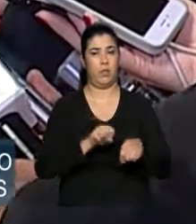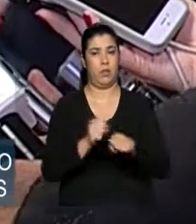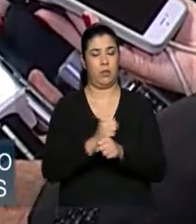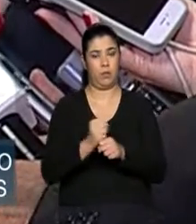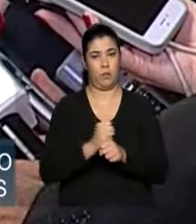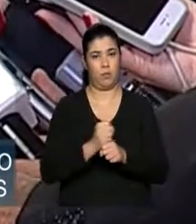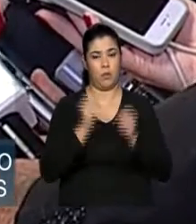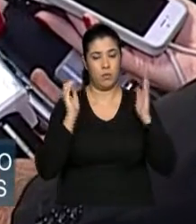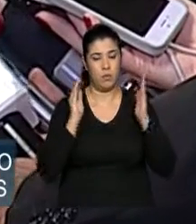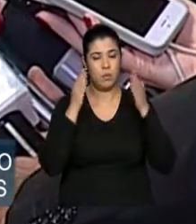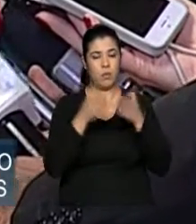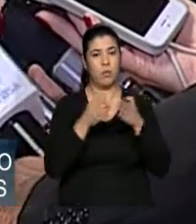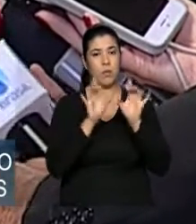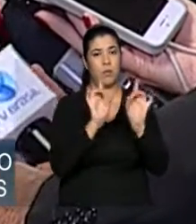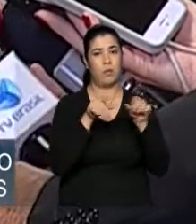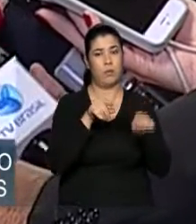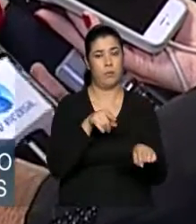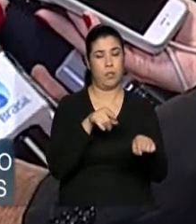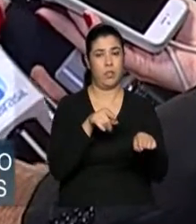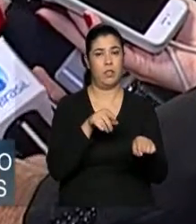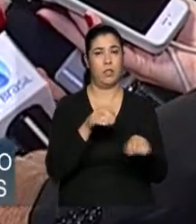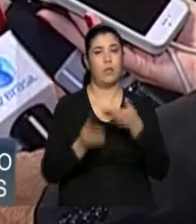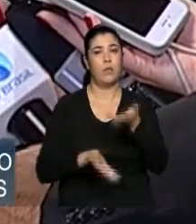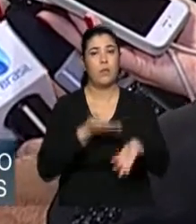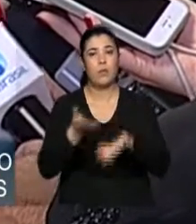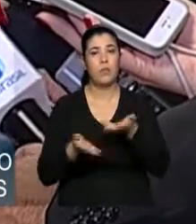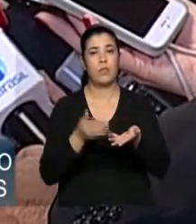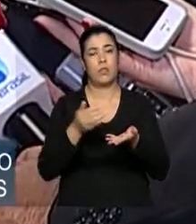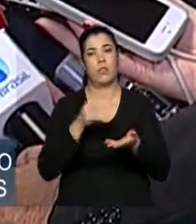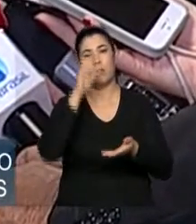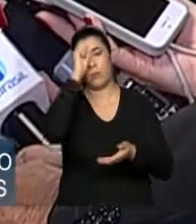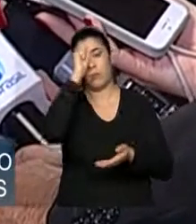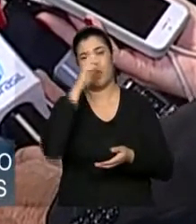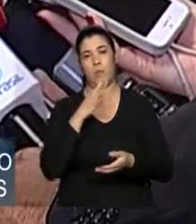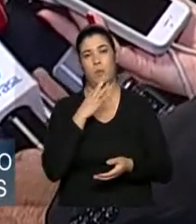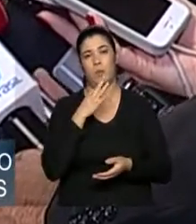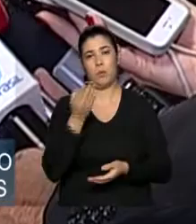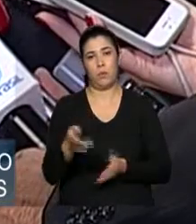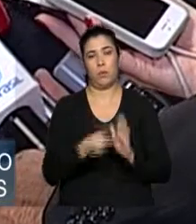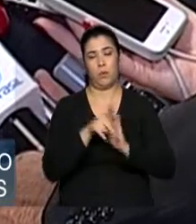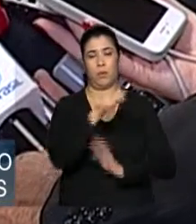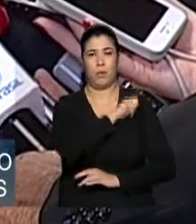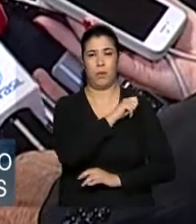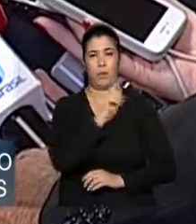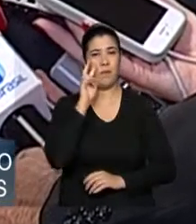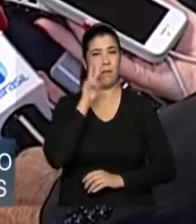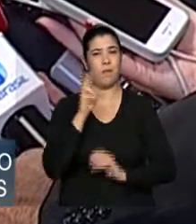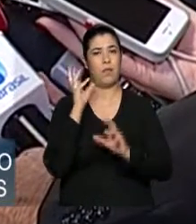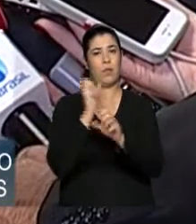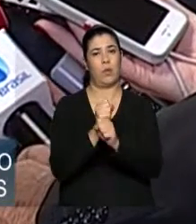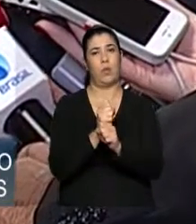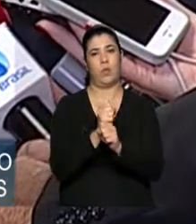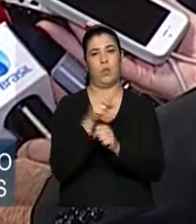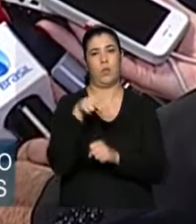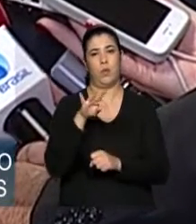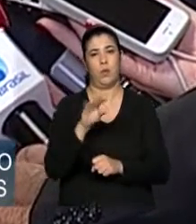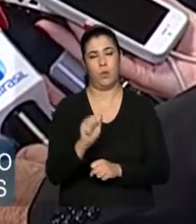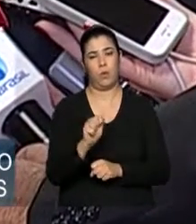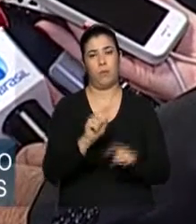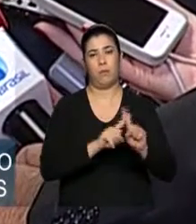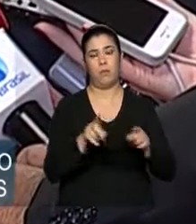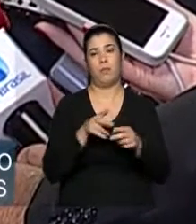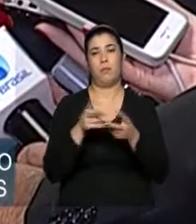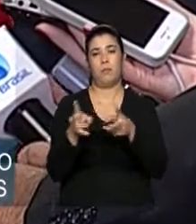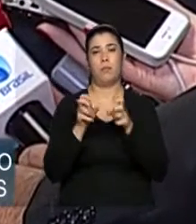é mais ver como eles estão se desempenhando e não apenas olhar as notas que eles tiveram, mas ver se efetivamente